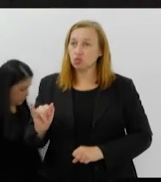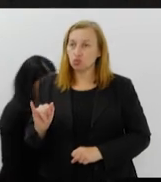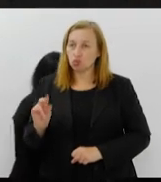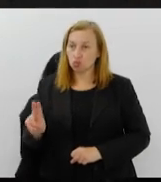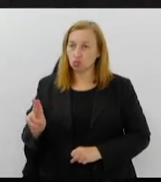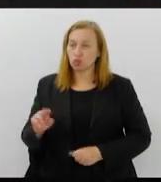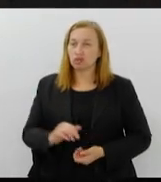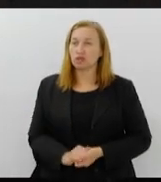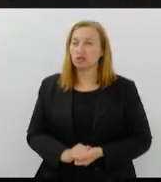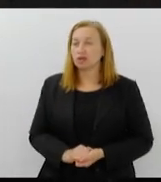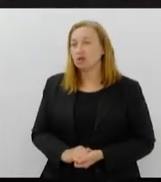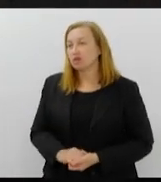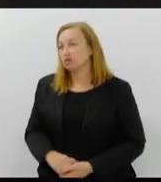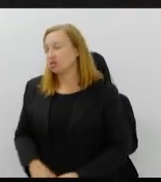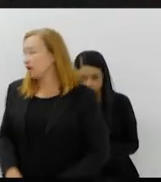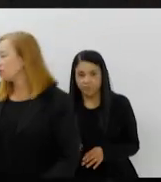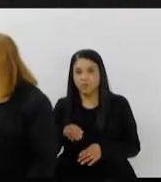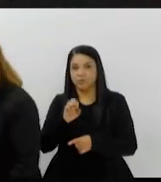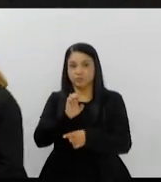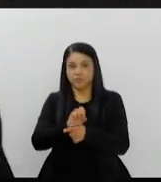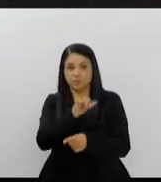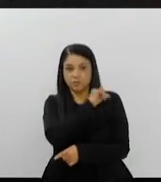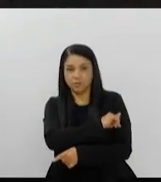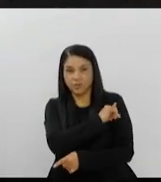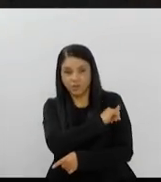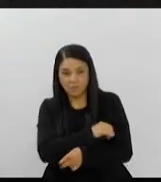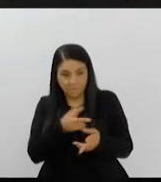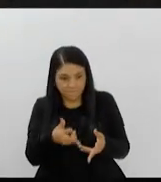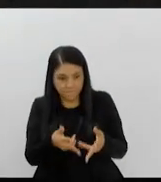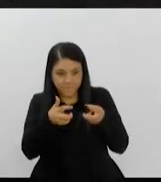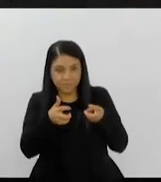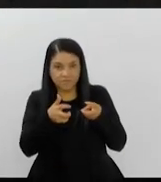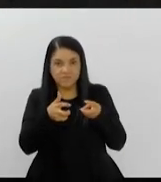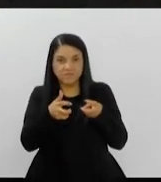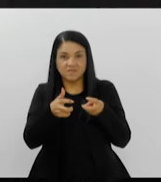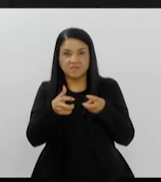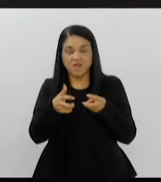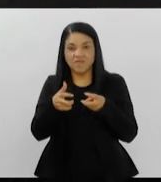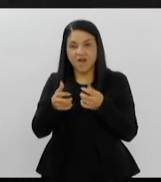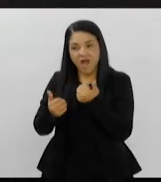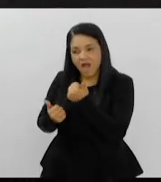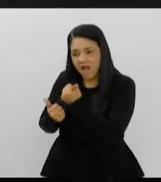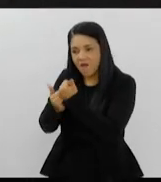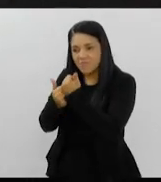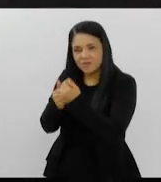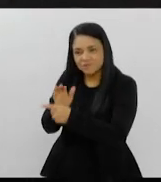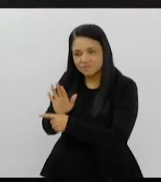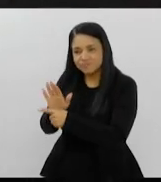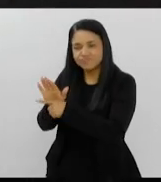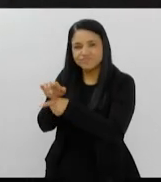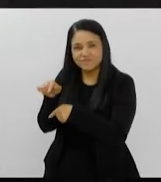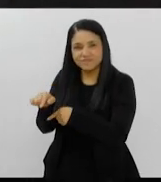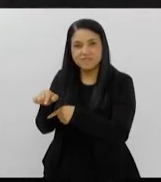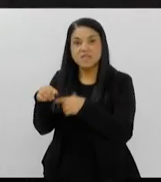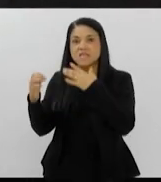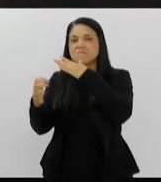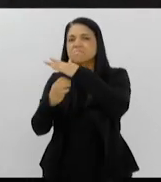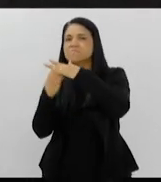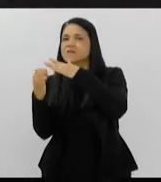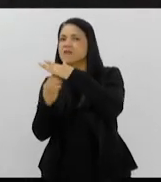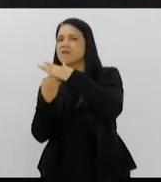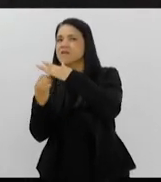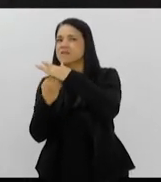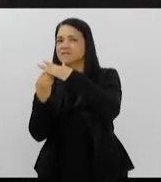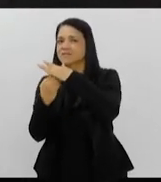foi que o Estado do Rio de Janeiro estava privilegiando o acesso de grandes empresas